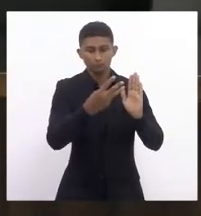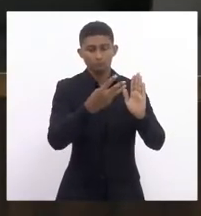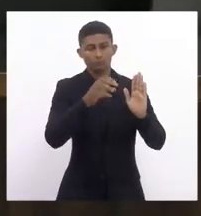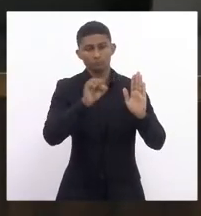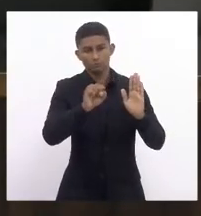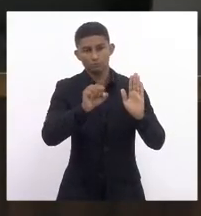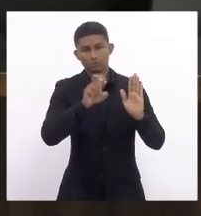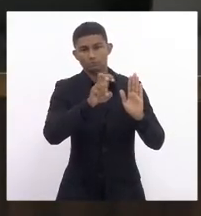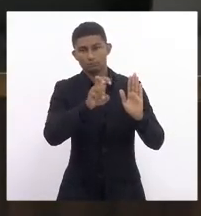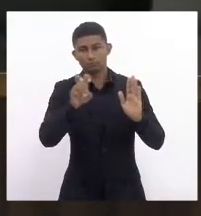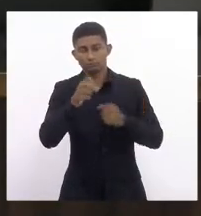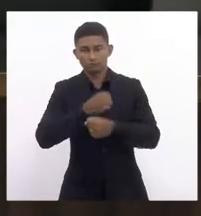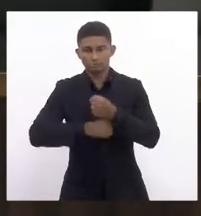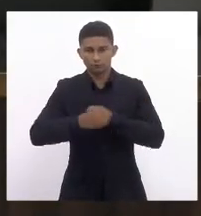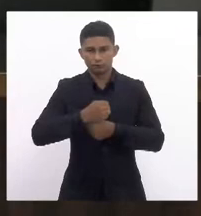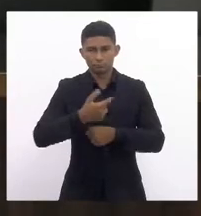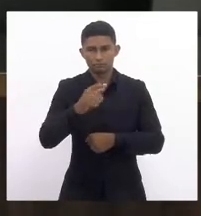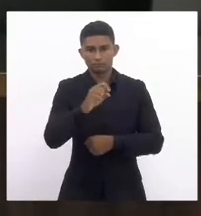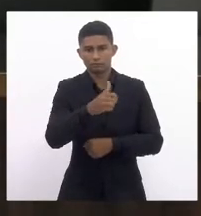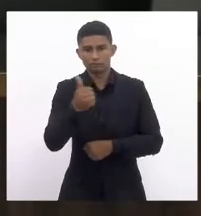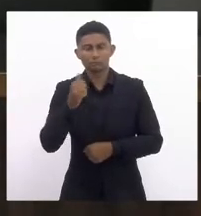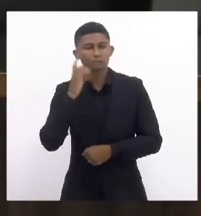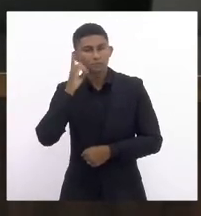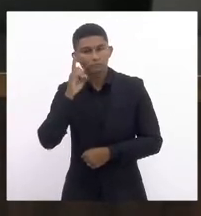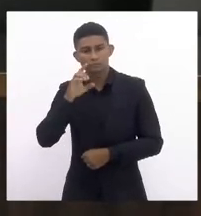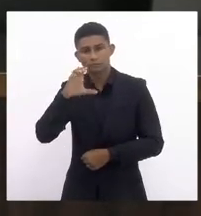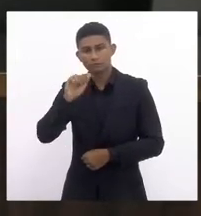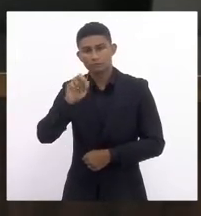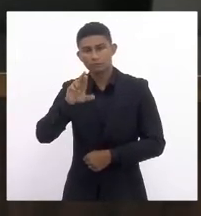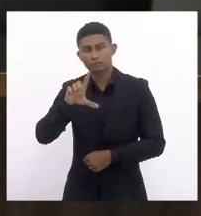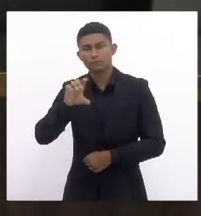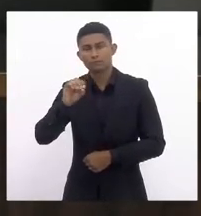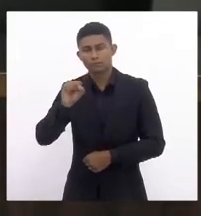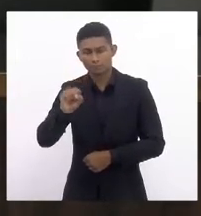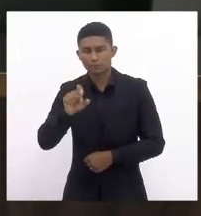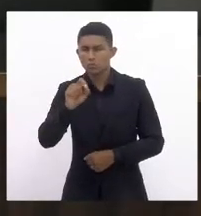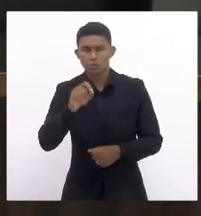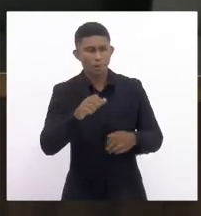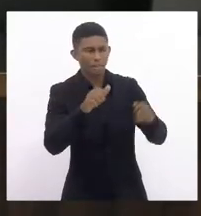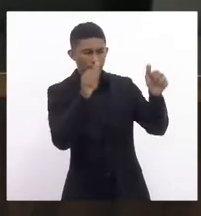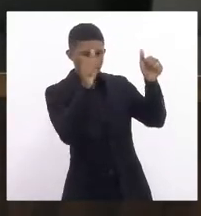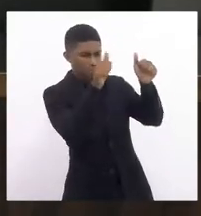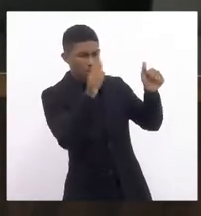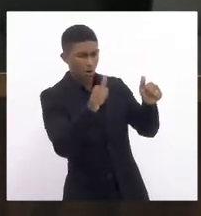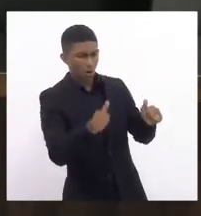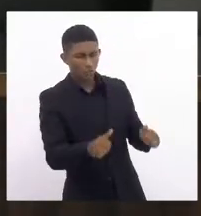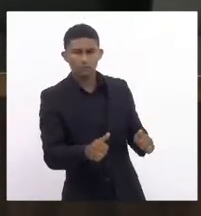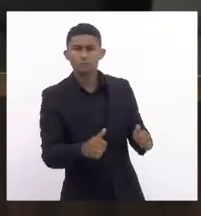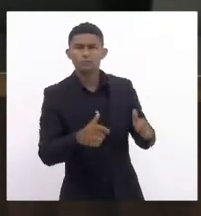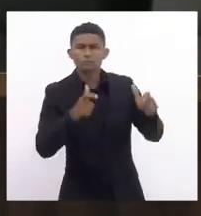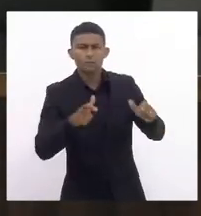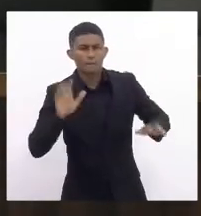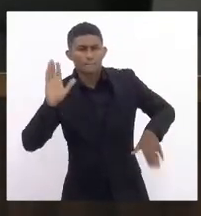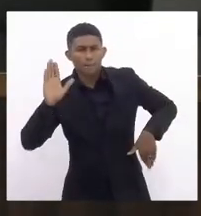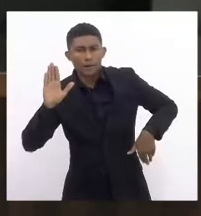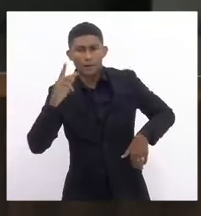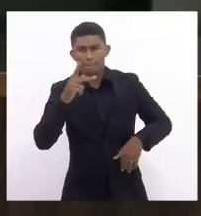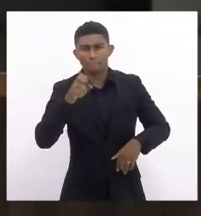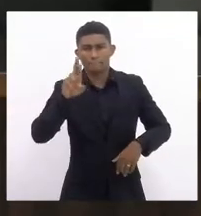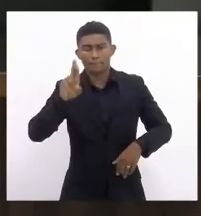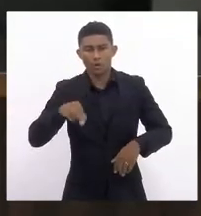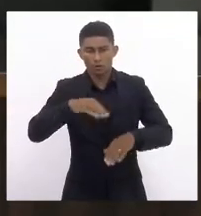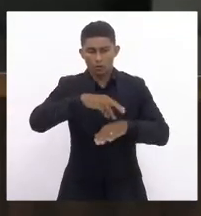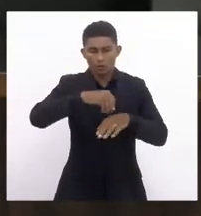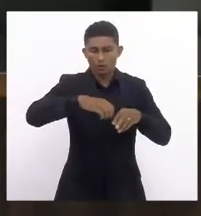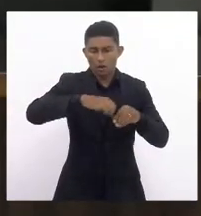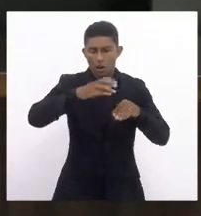3855 de 21, de autoria do deputado Carlos Mink, que cria o Monumento Natural Estadual das Dunas do Peró, no município de Cabo Frio, em